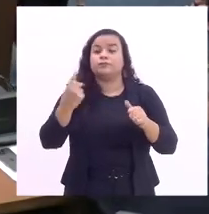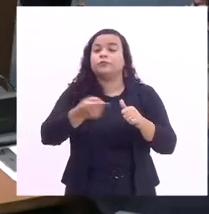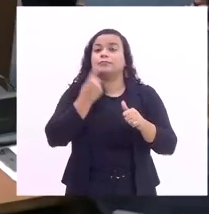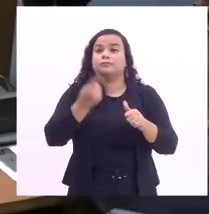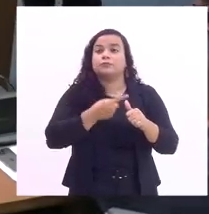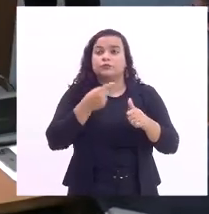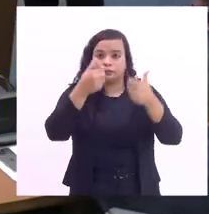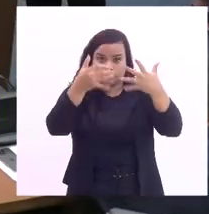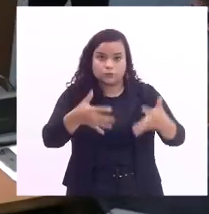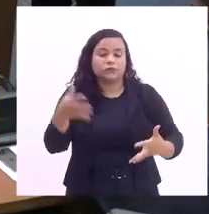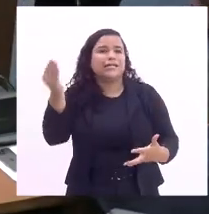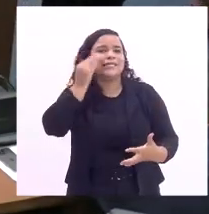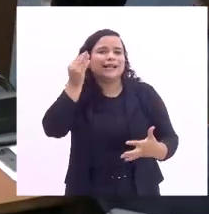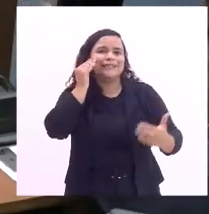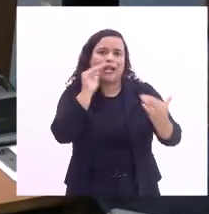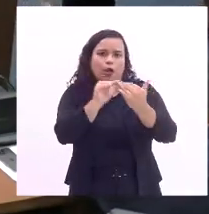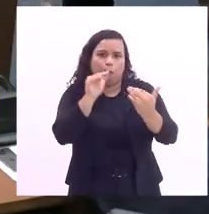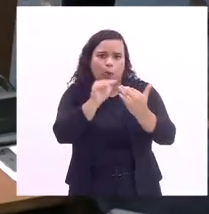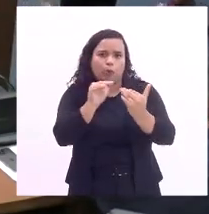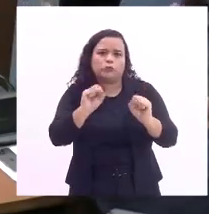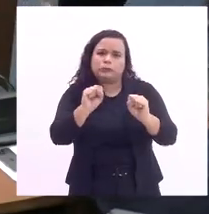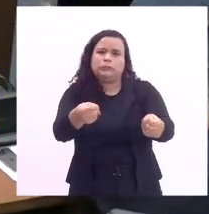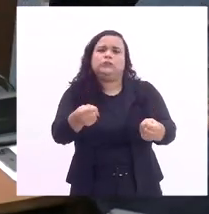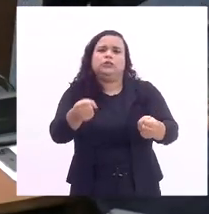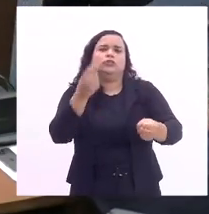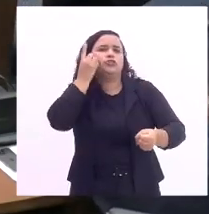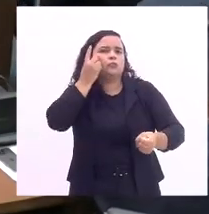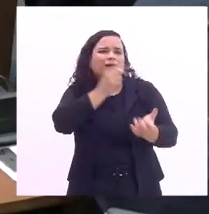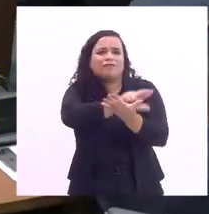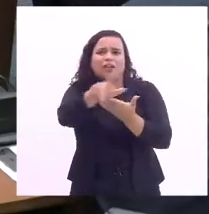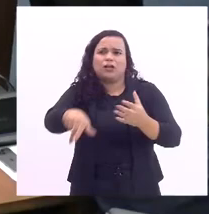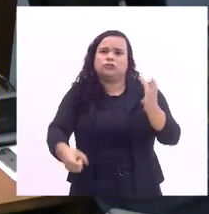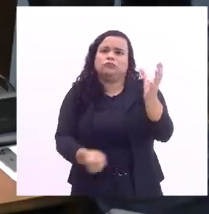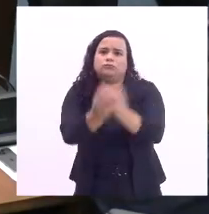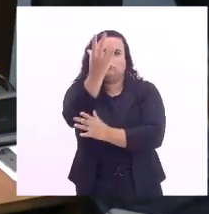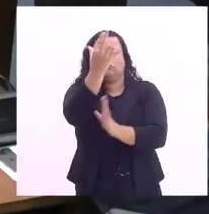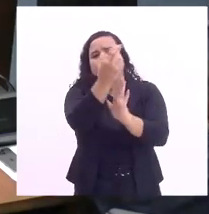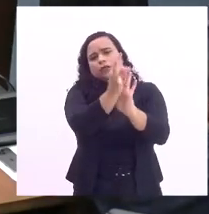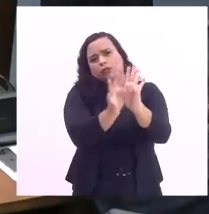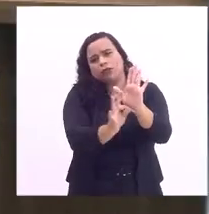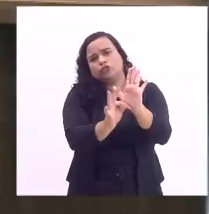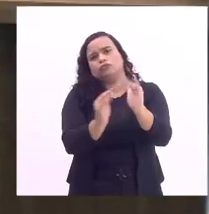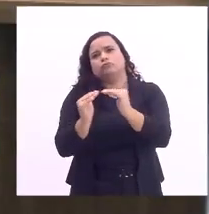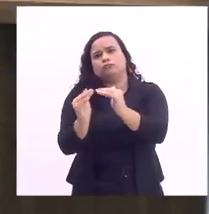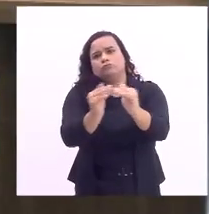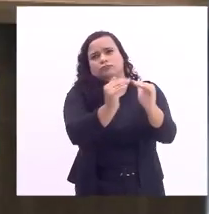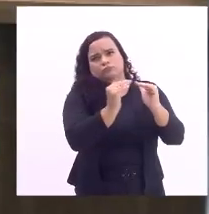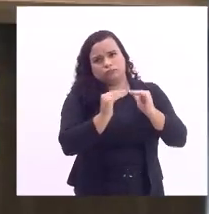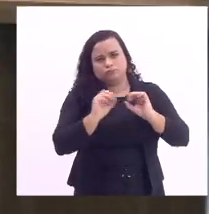que aconteceu, esforço aí dos diferentes deputados em produzir uma redação comum.